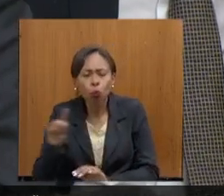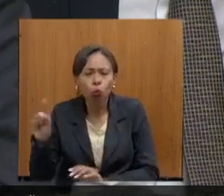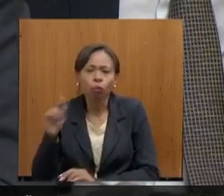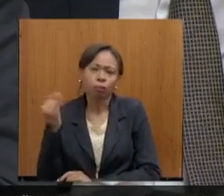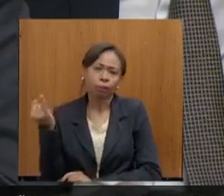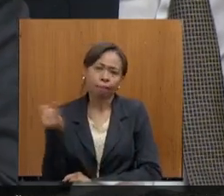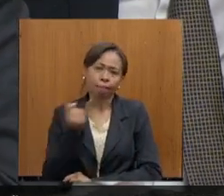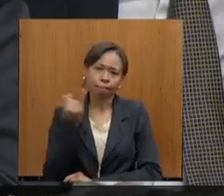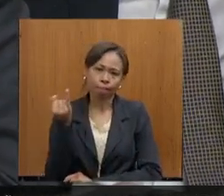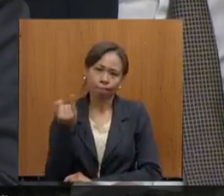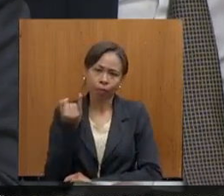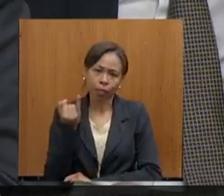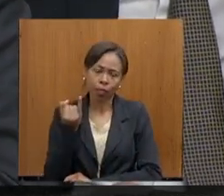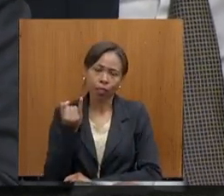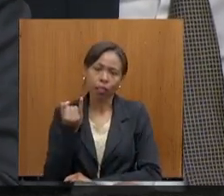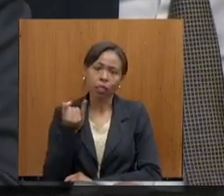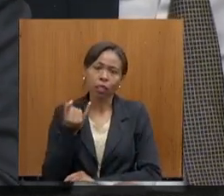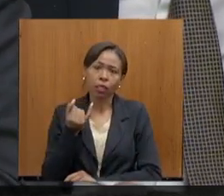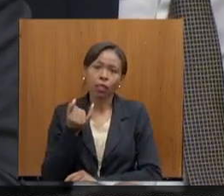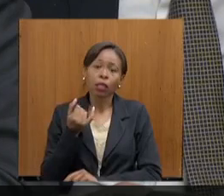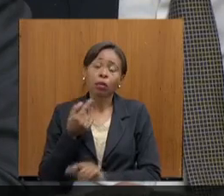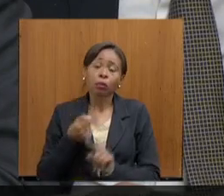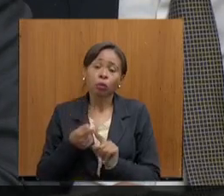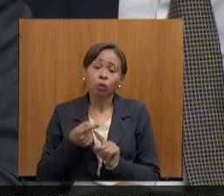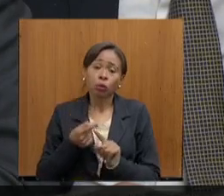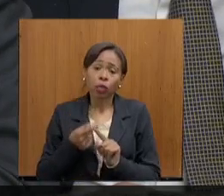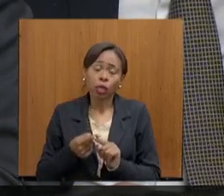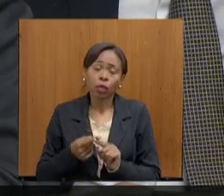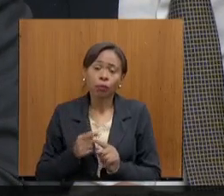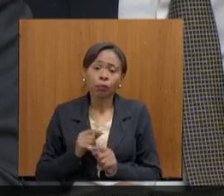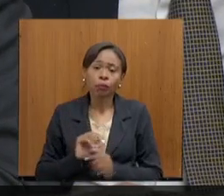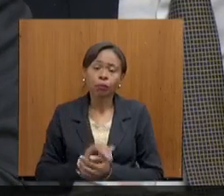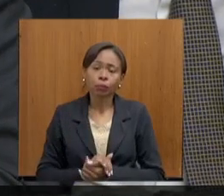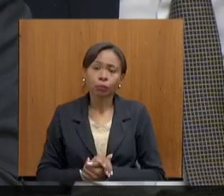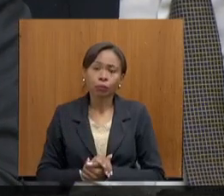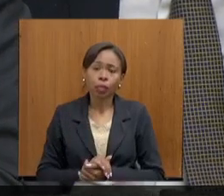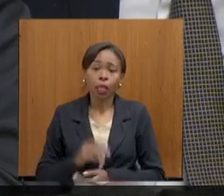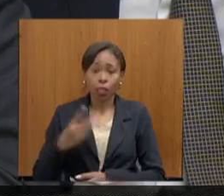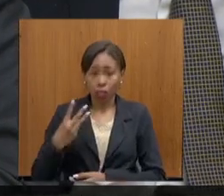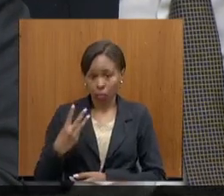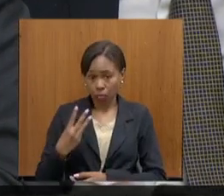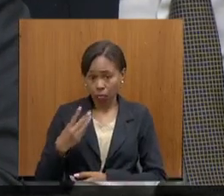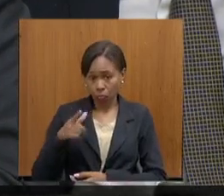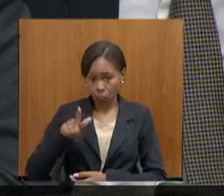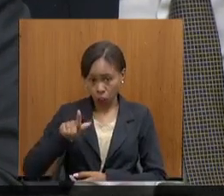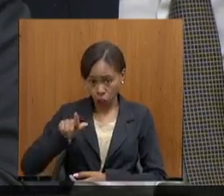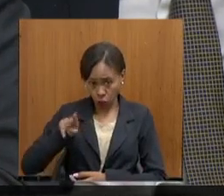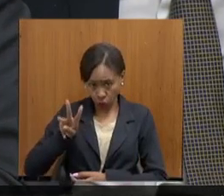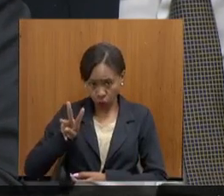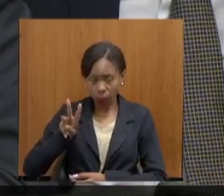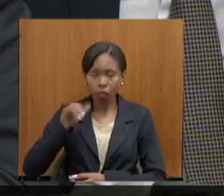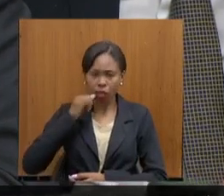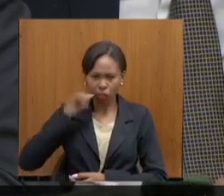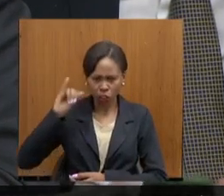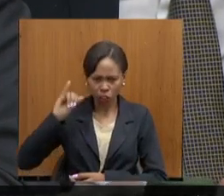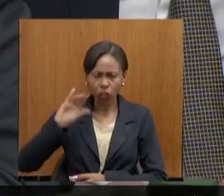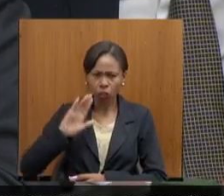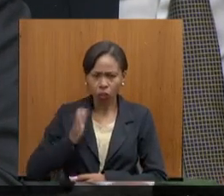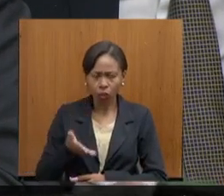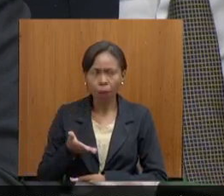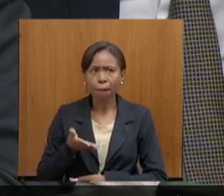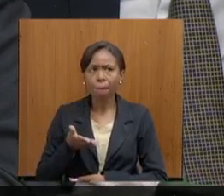muito importante né Nós já perdemos seus três energias 33 GB de energia e é justamente